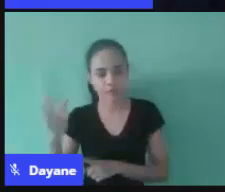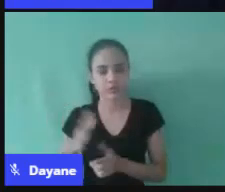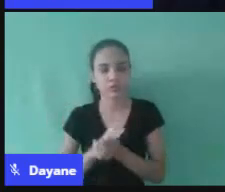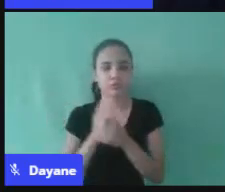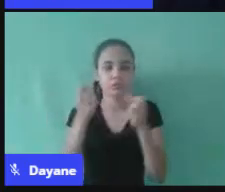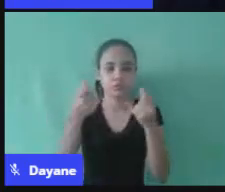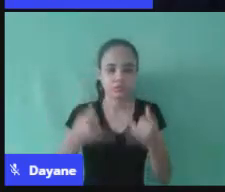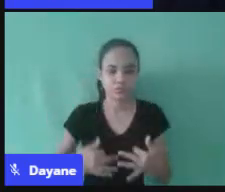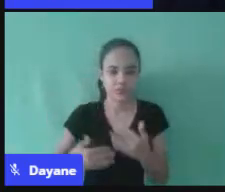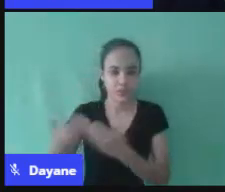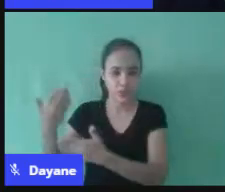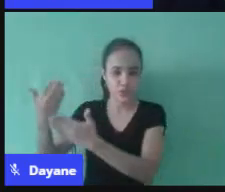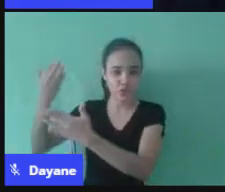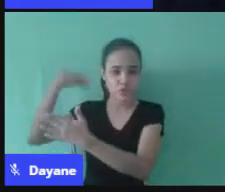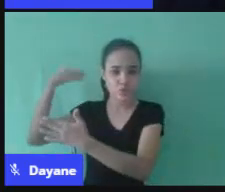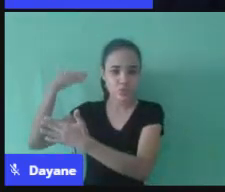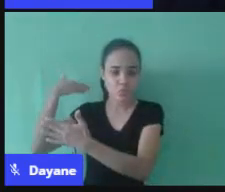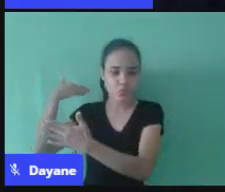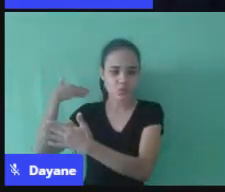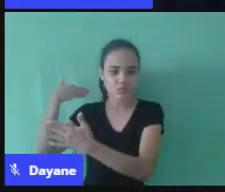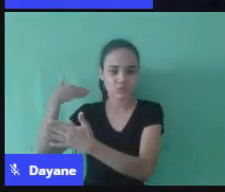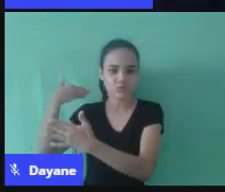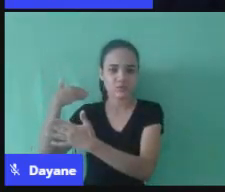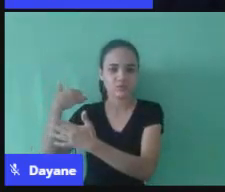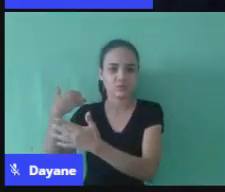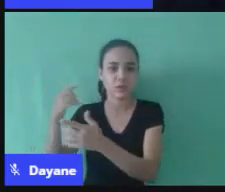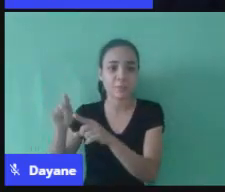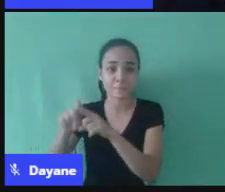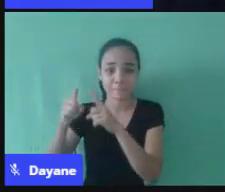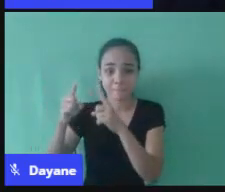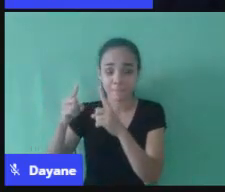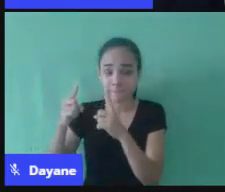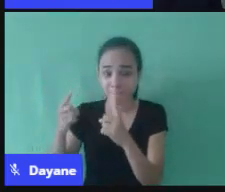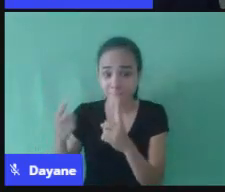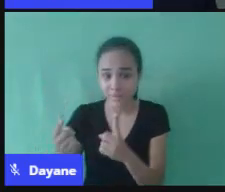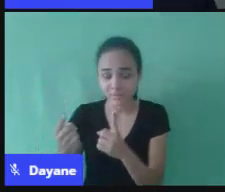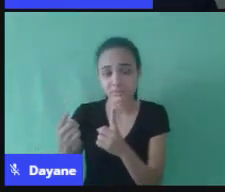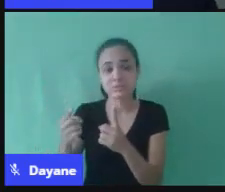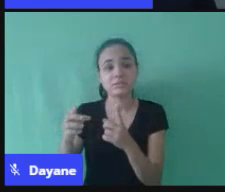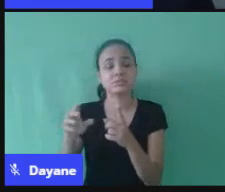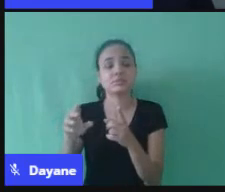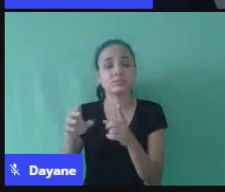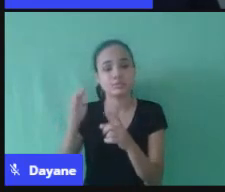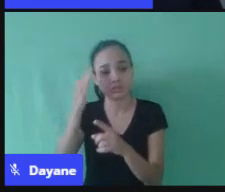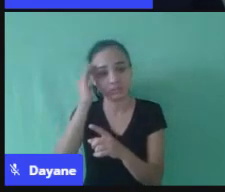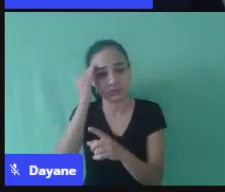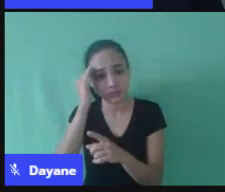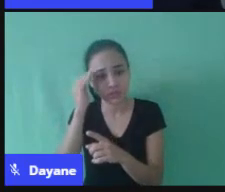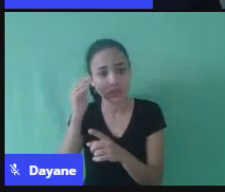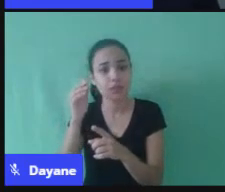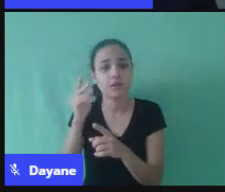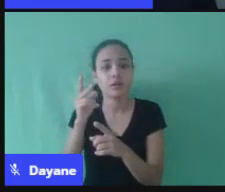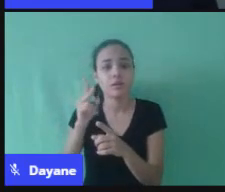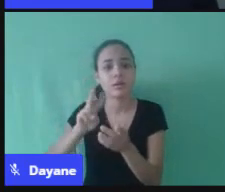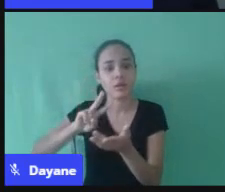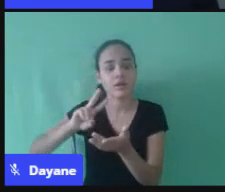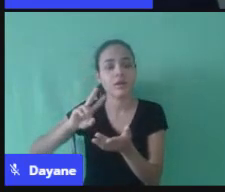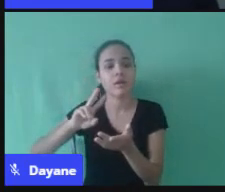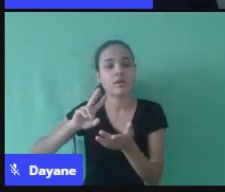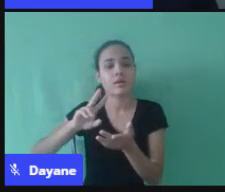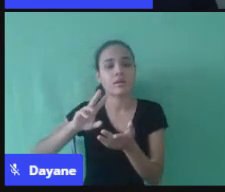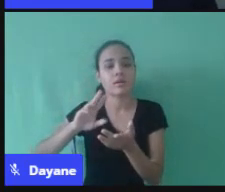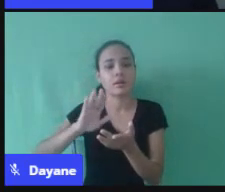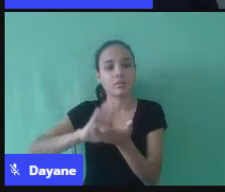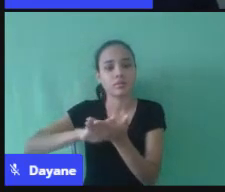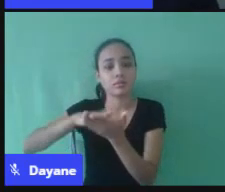é uma reinterpretação dos fatos. Pode passar, por favor? A memória,